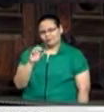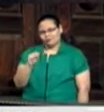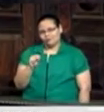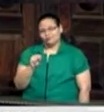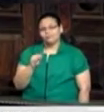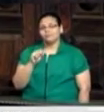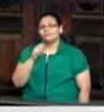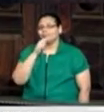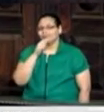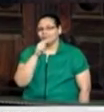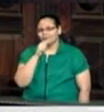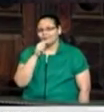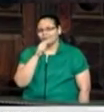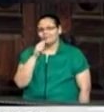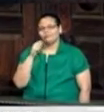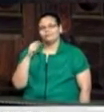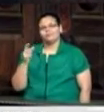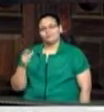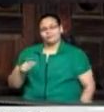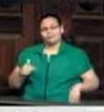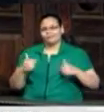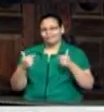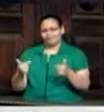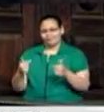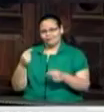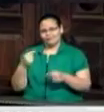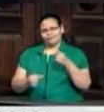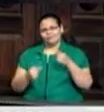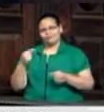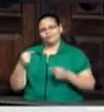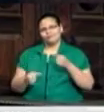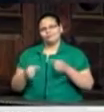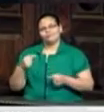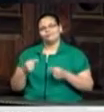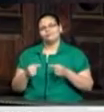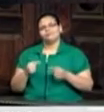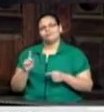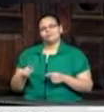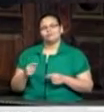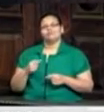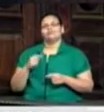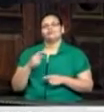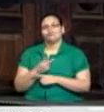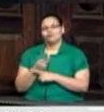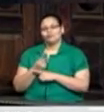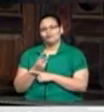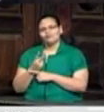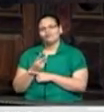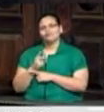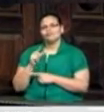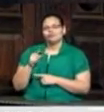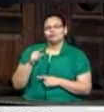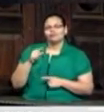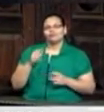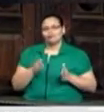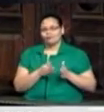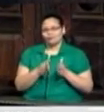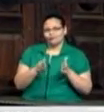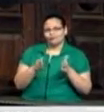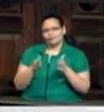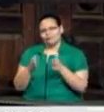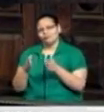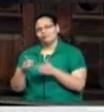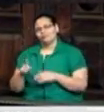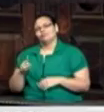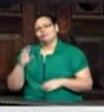uma atividade política que registre a busca de um caminho de saída